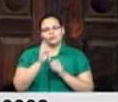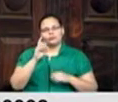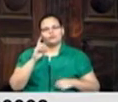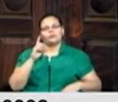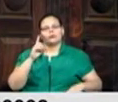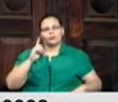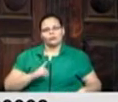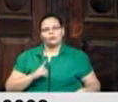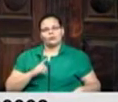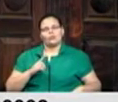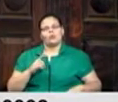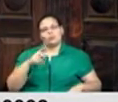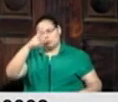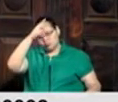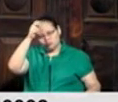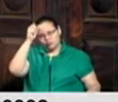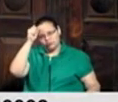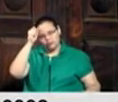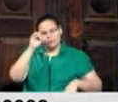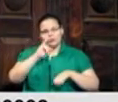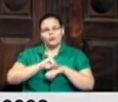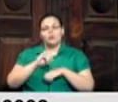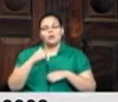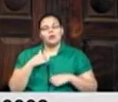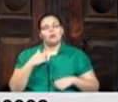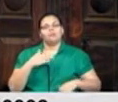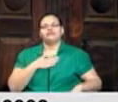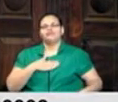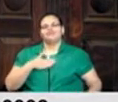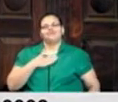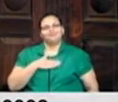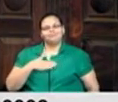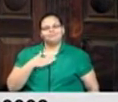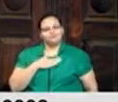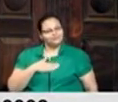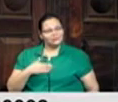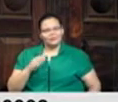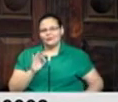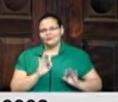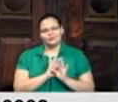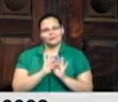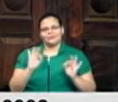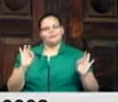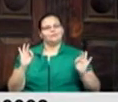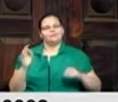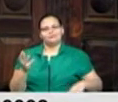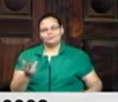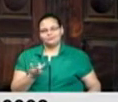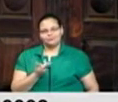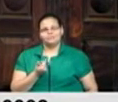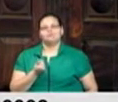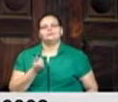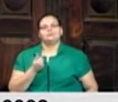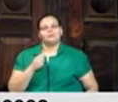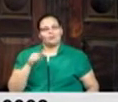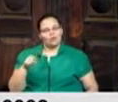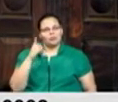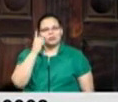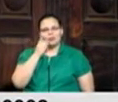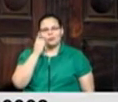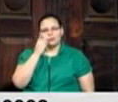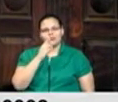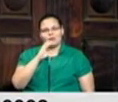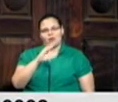capital, o meu contentamento pelo excelente desempenho do